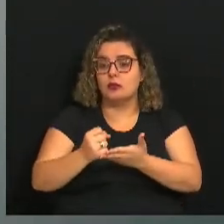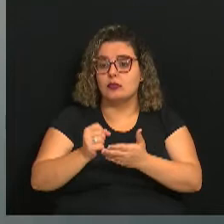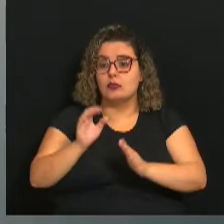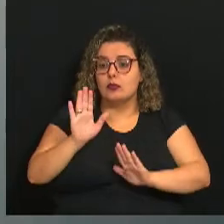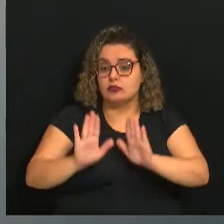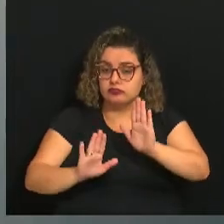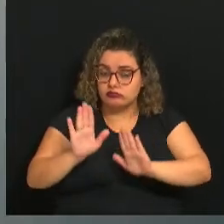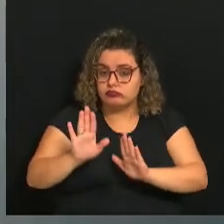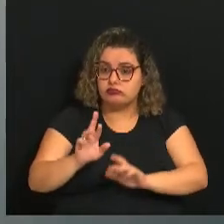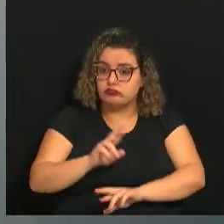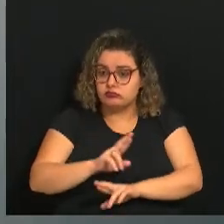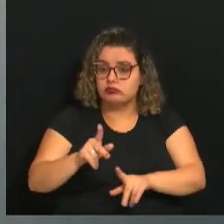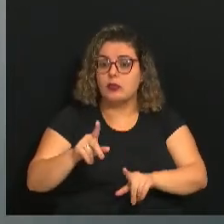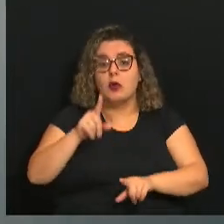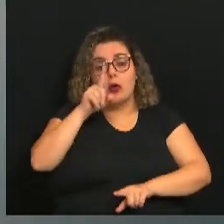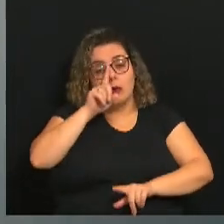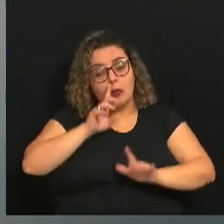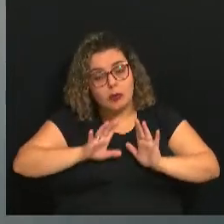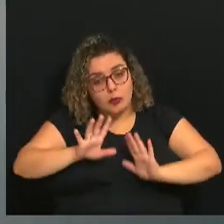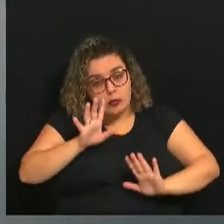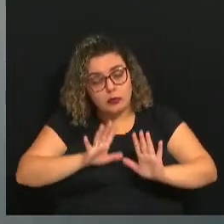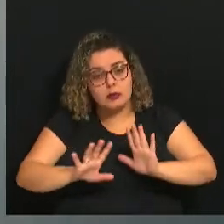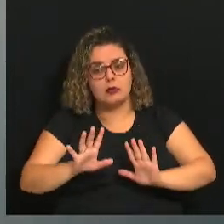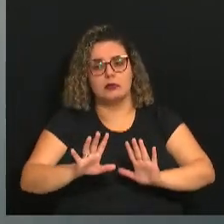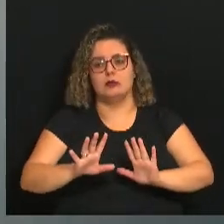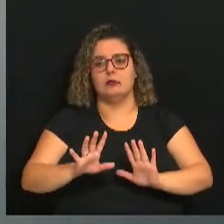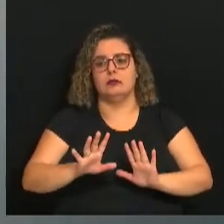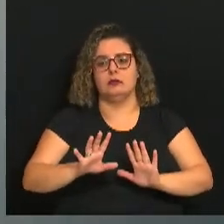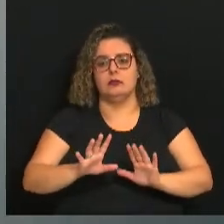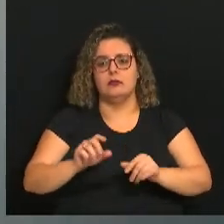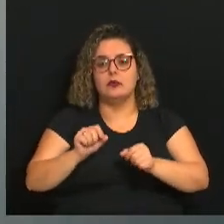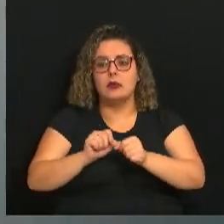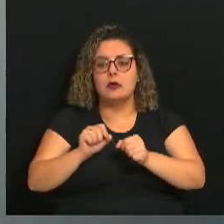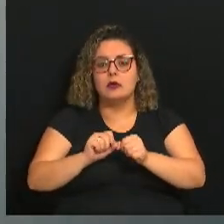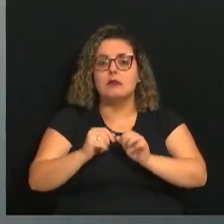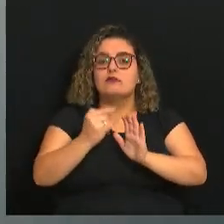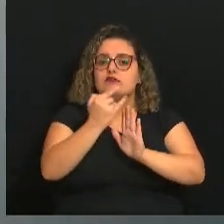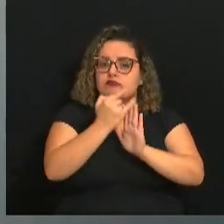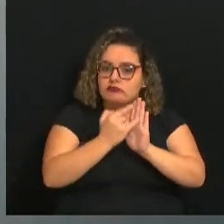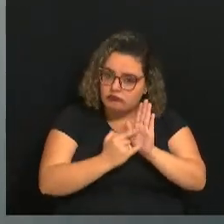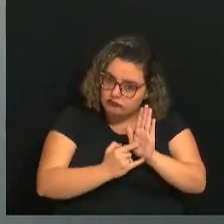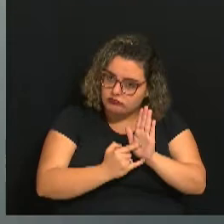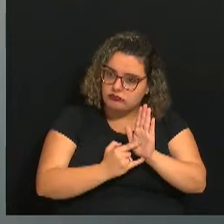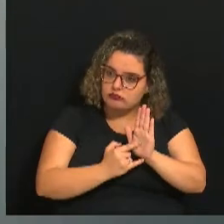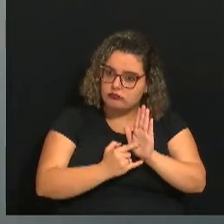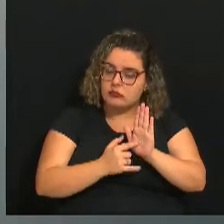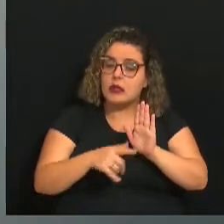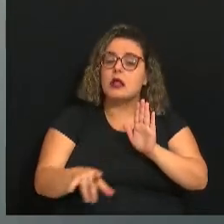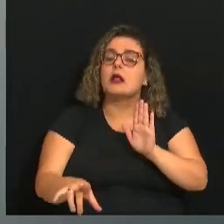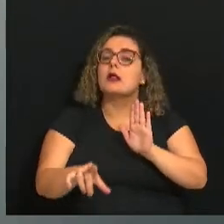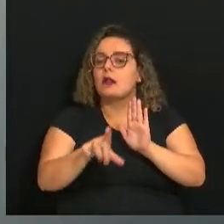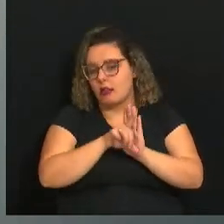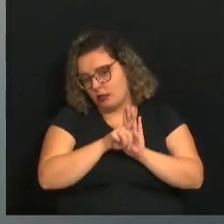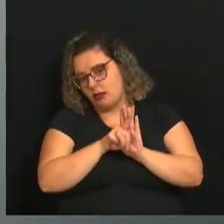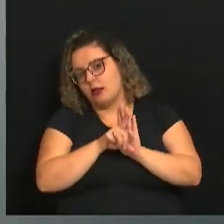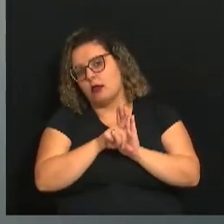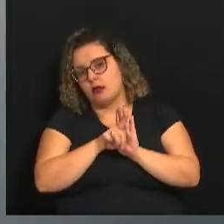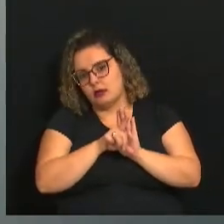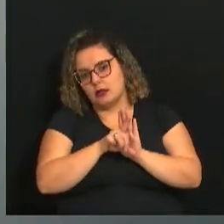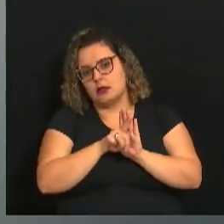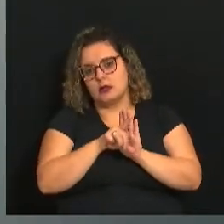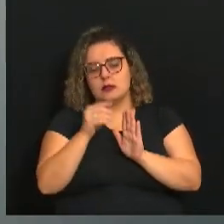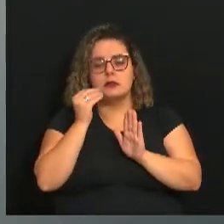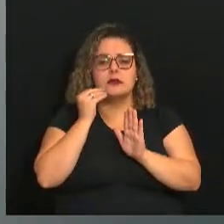estamos cuidando disso, tá? De fazer um termo de referência em que a gente, legalmente, tente, de toda